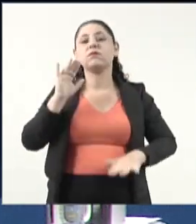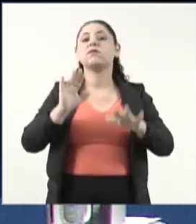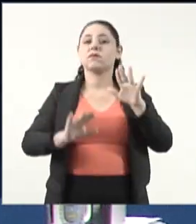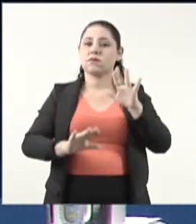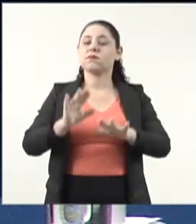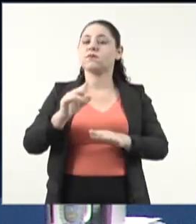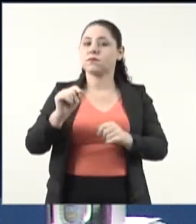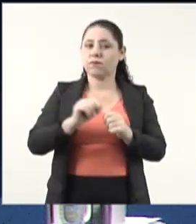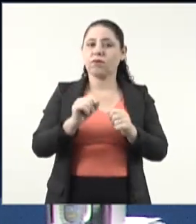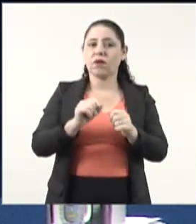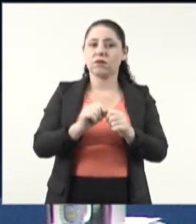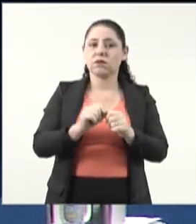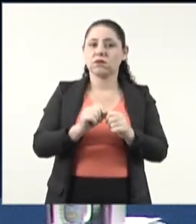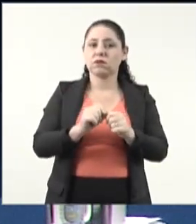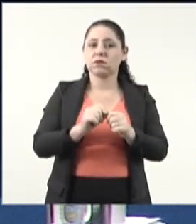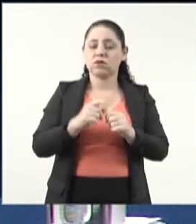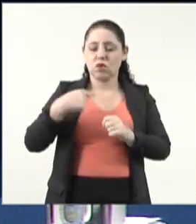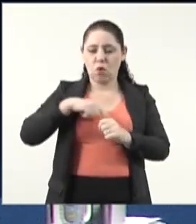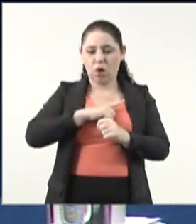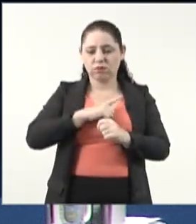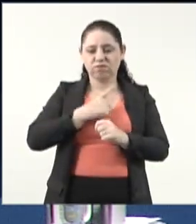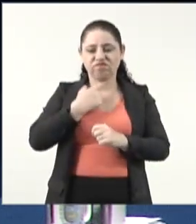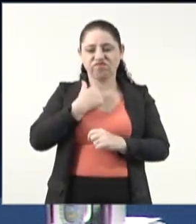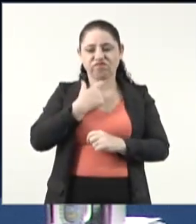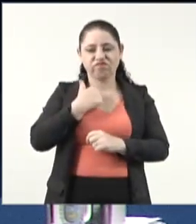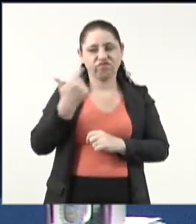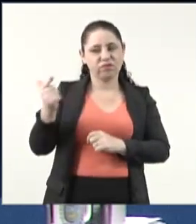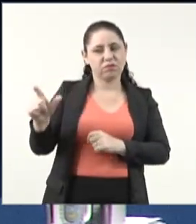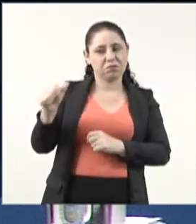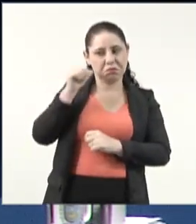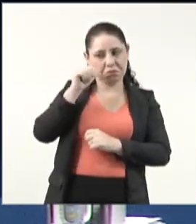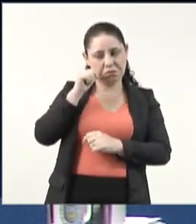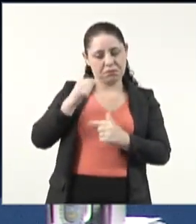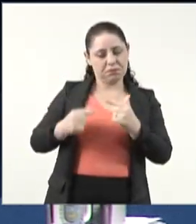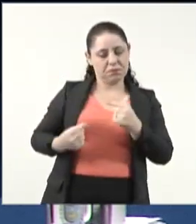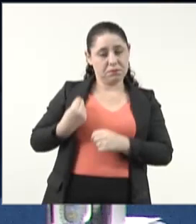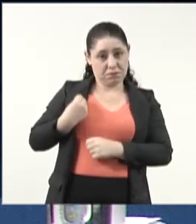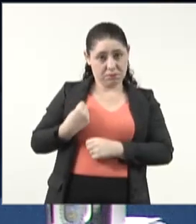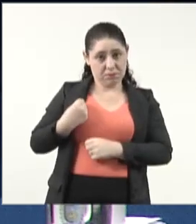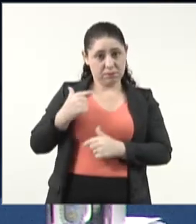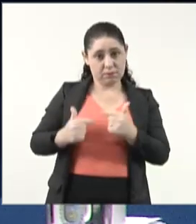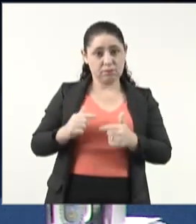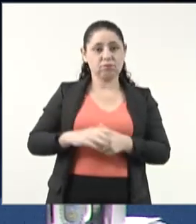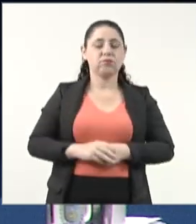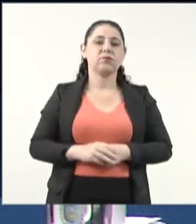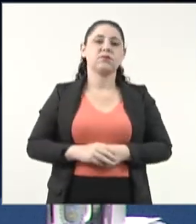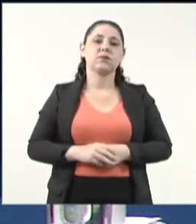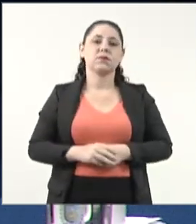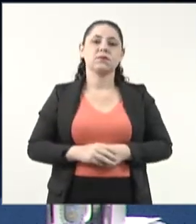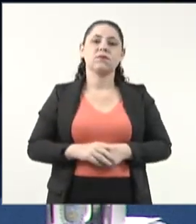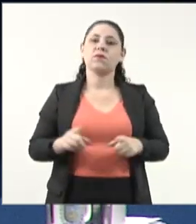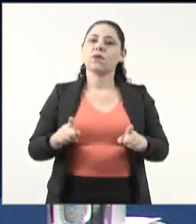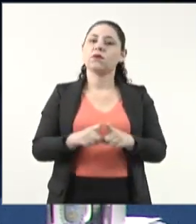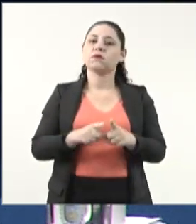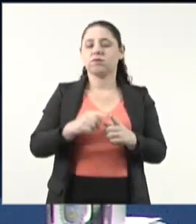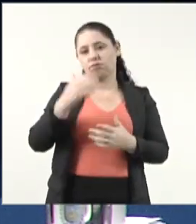vezes tira o estímulo de outras mulheres participarem da política. E eu, inclusive, quero agradecer aqui a